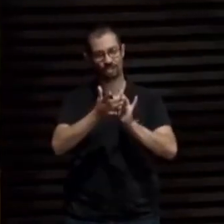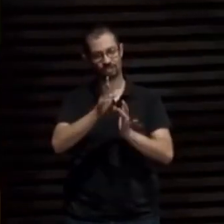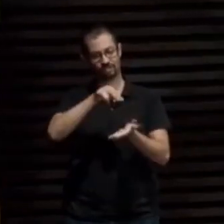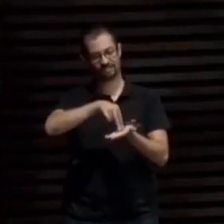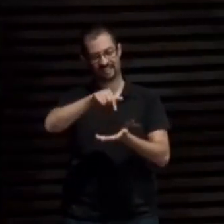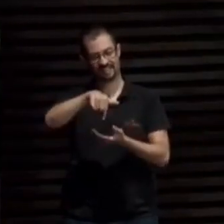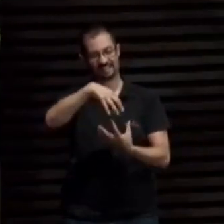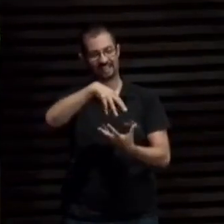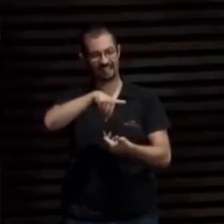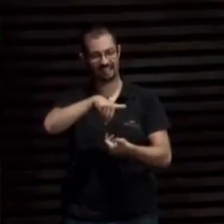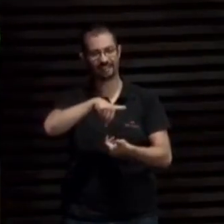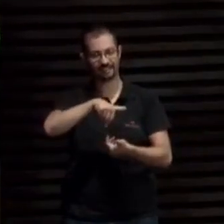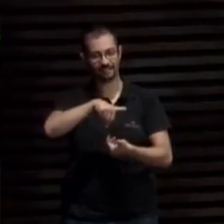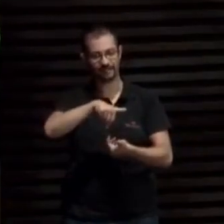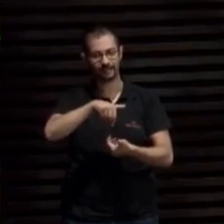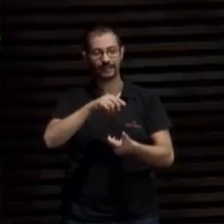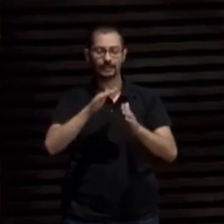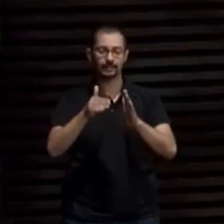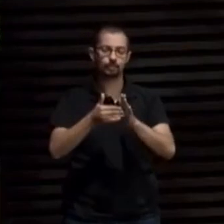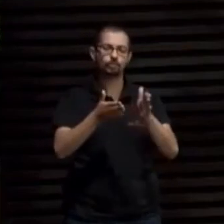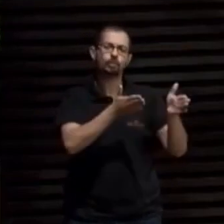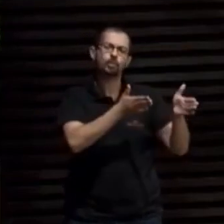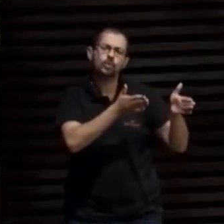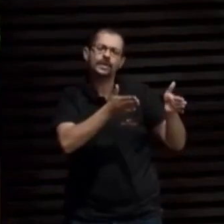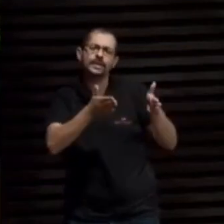eles vão fazer a fim de que sejam o quê?